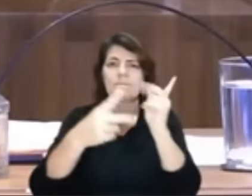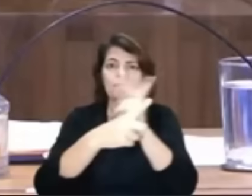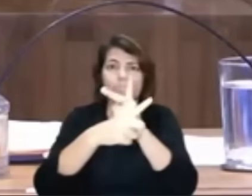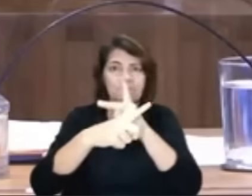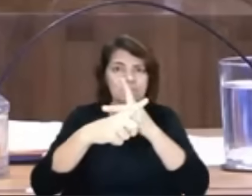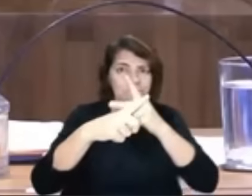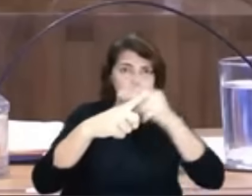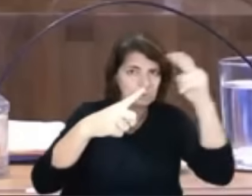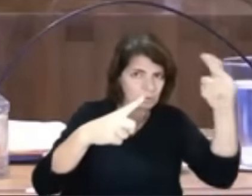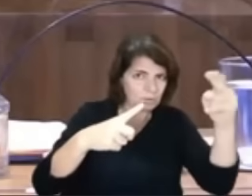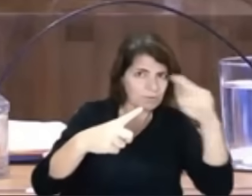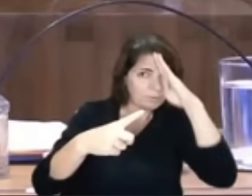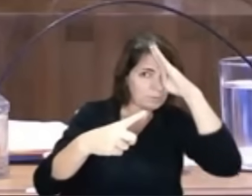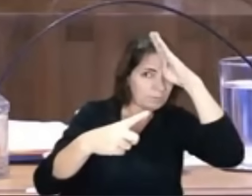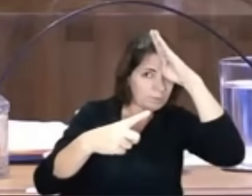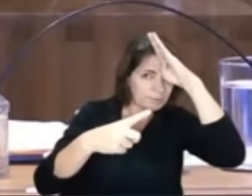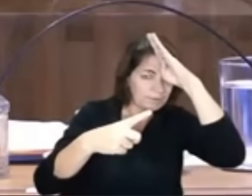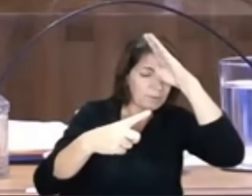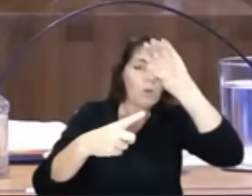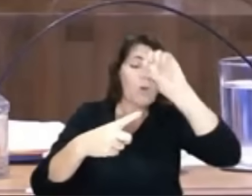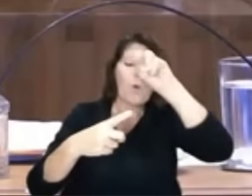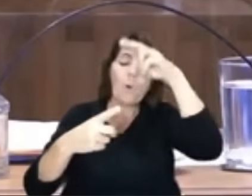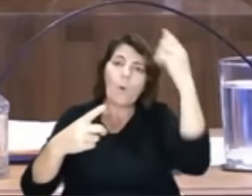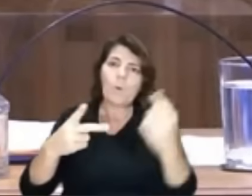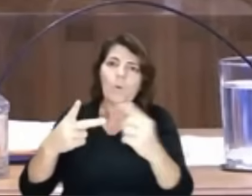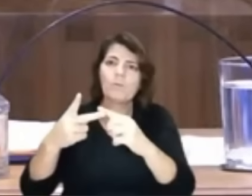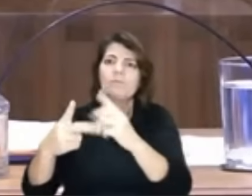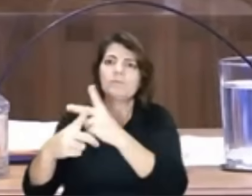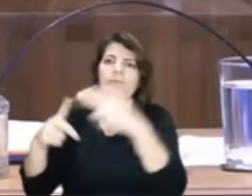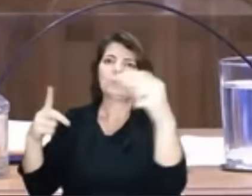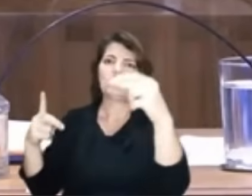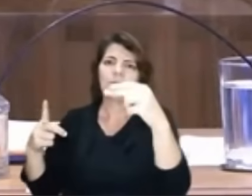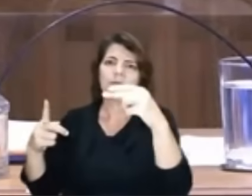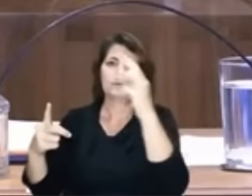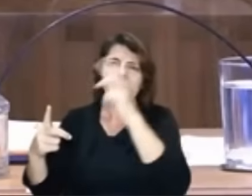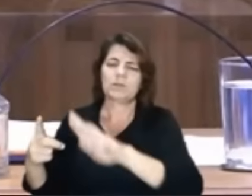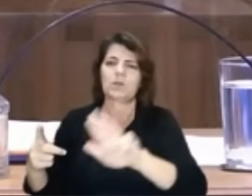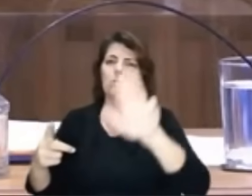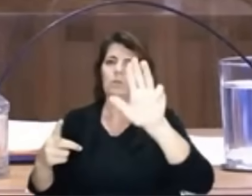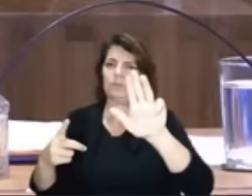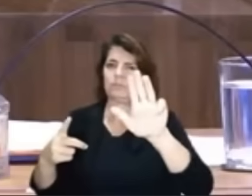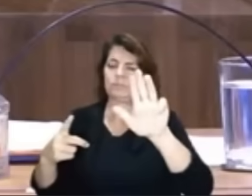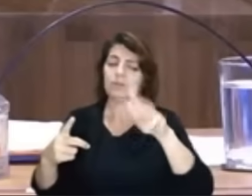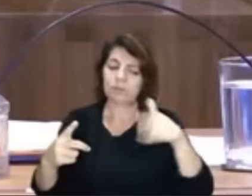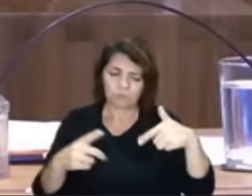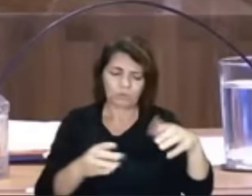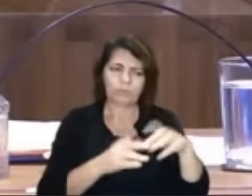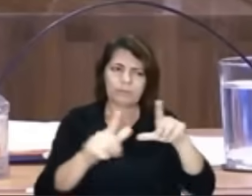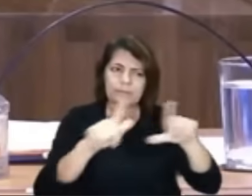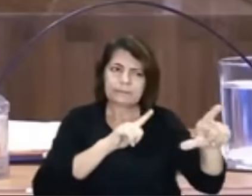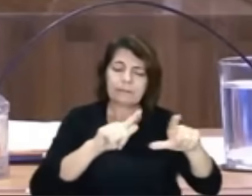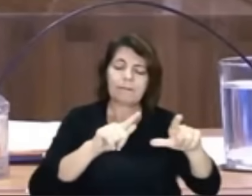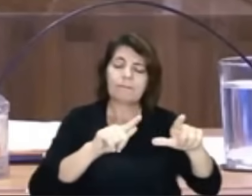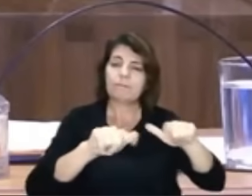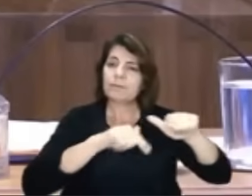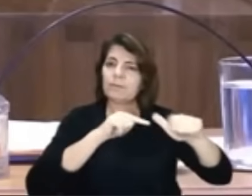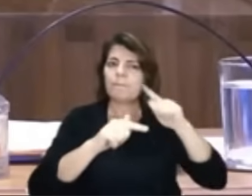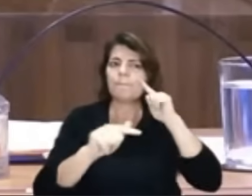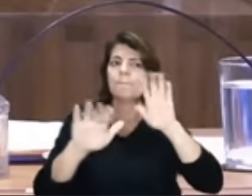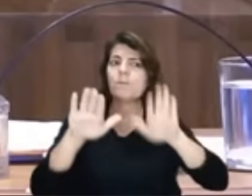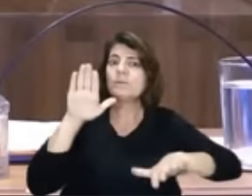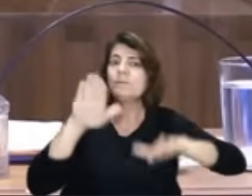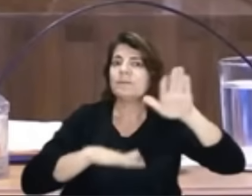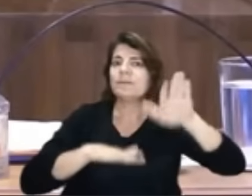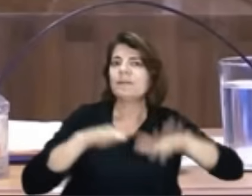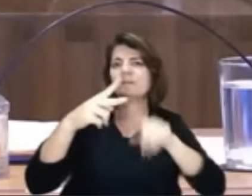do presidente que estava e a vitória do presidente Lula e Começamos a trabalhar dentro do gabinete para isso por